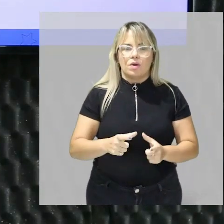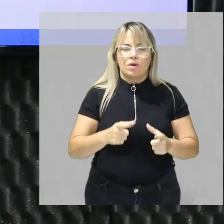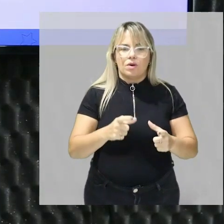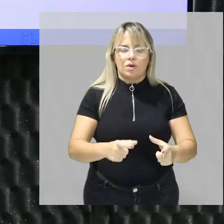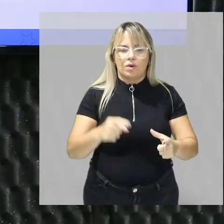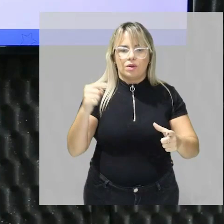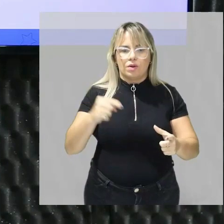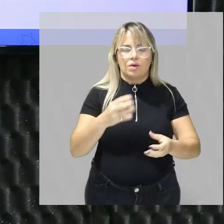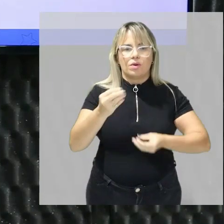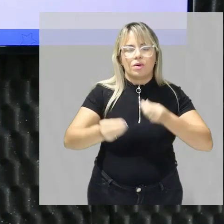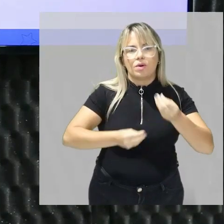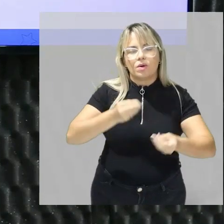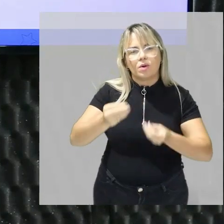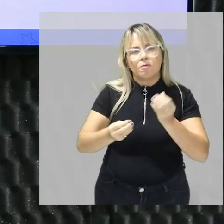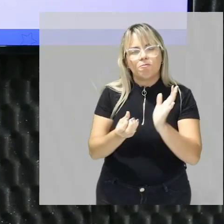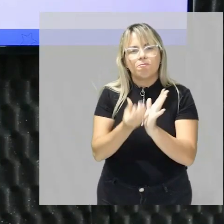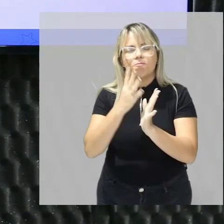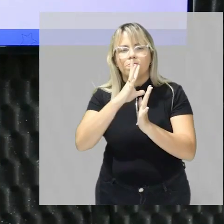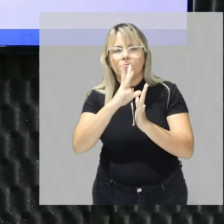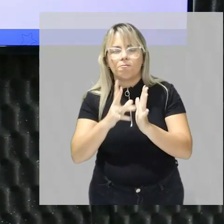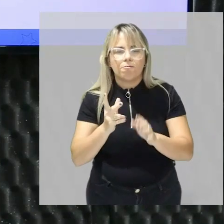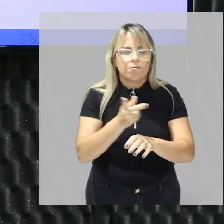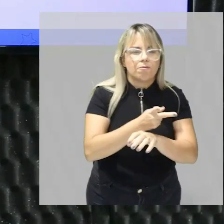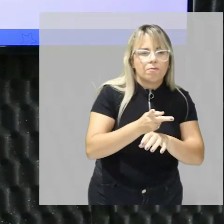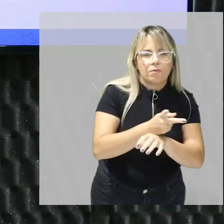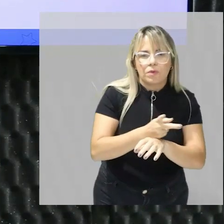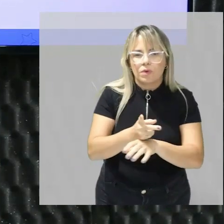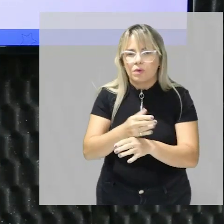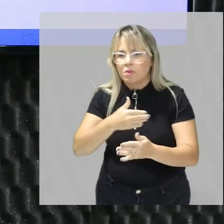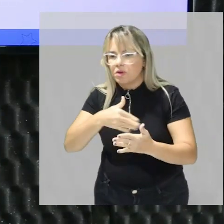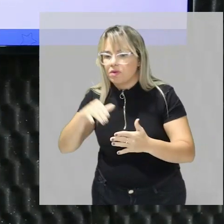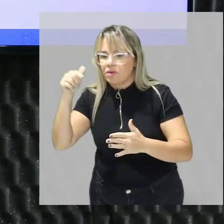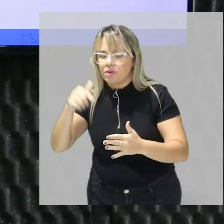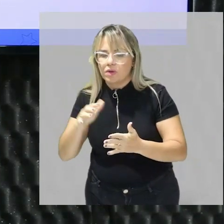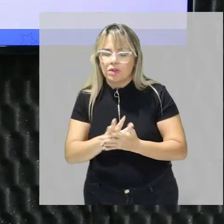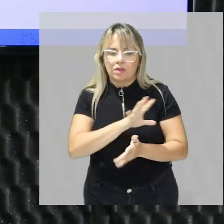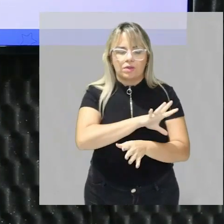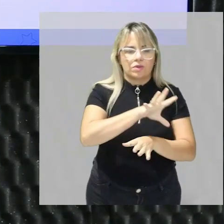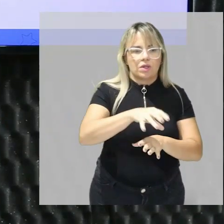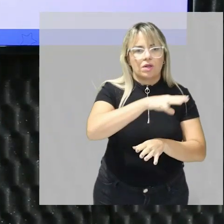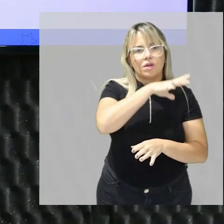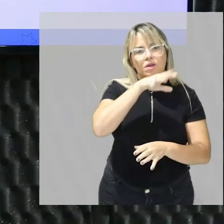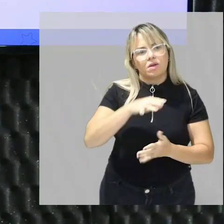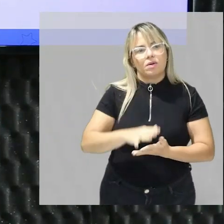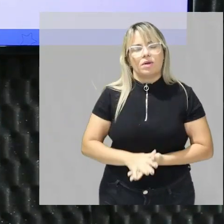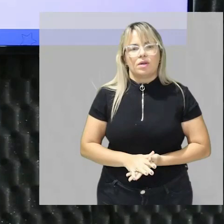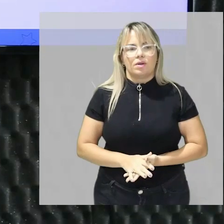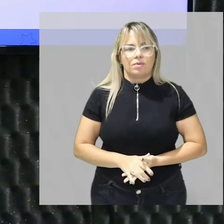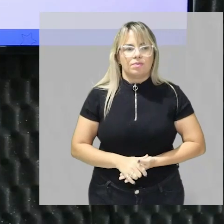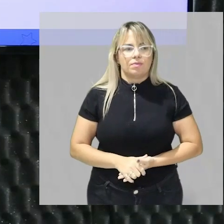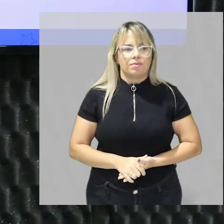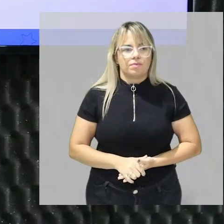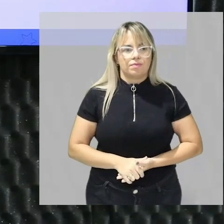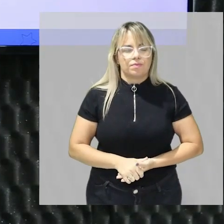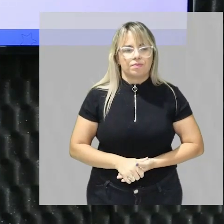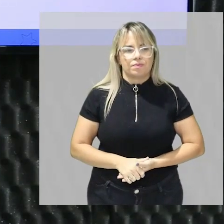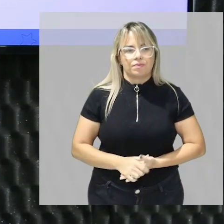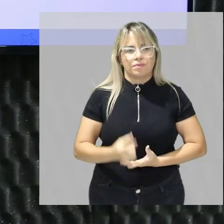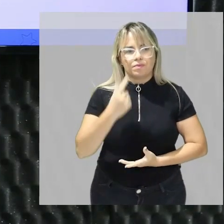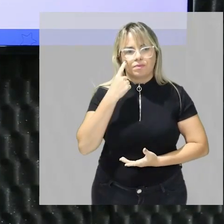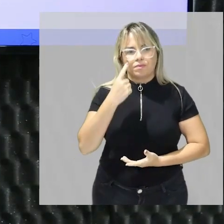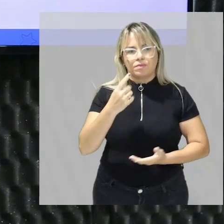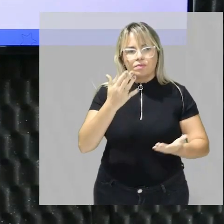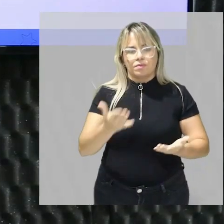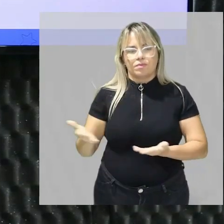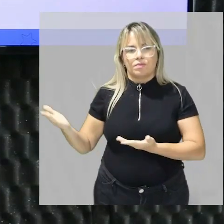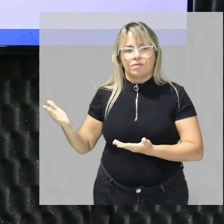moram, como eles procuram alimento, como eles fogem dos seus predadores e por aí vai, tá, gente? Então, olha só. Observe